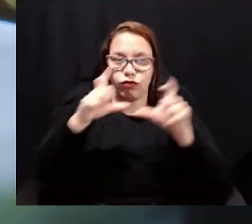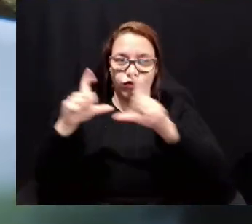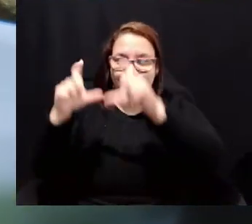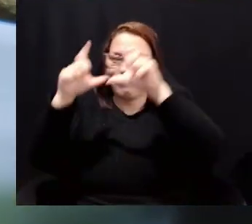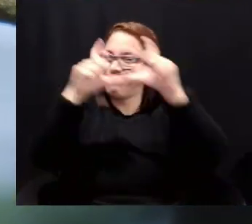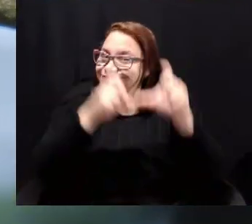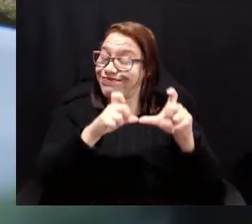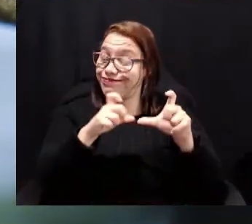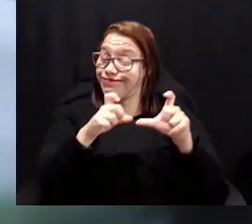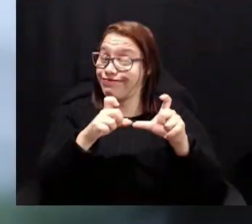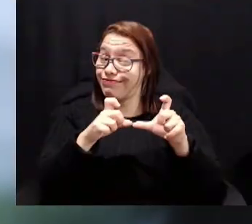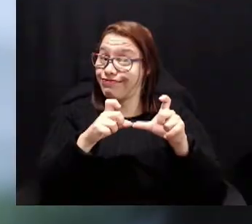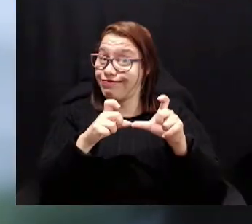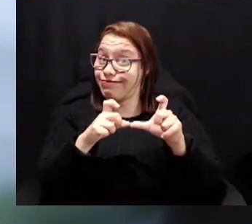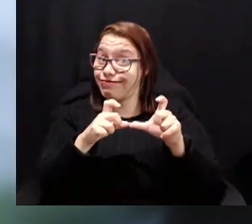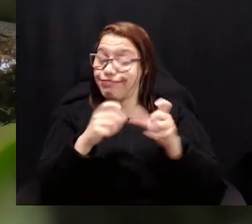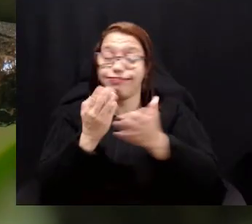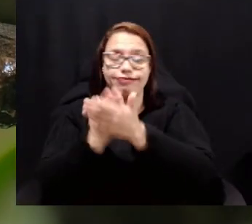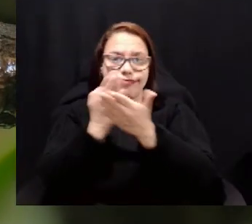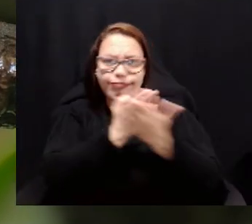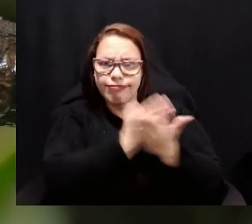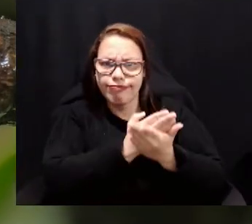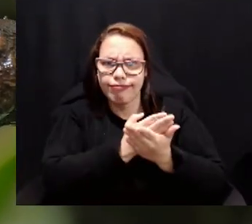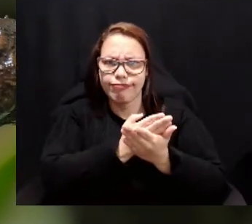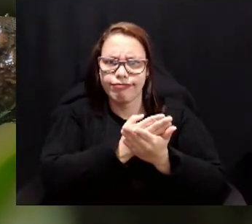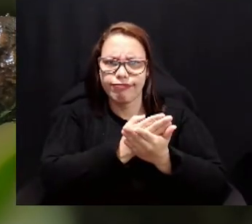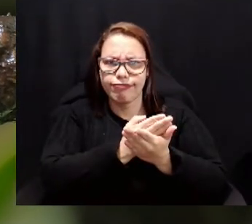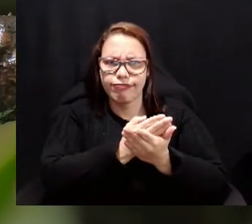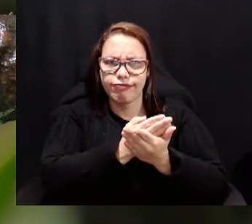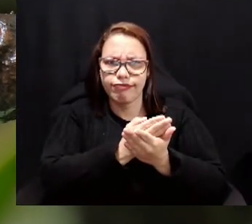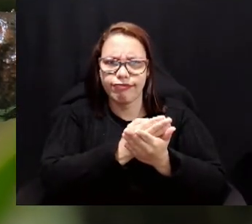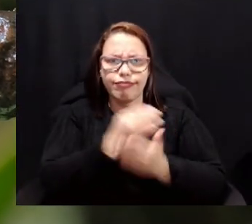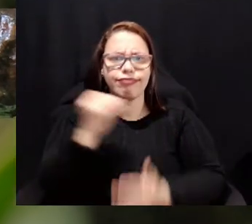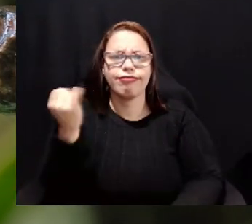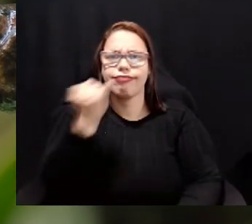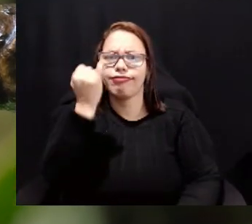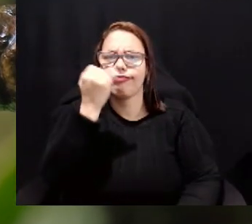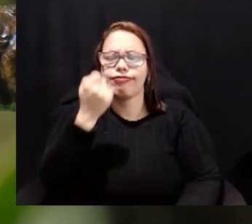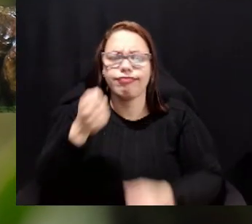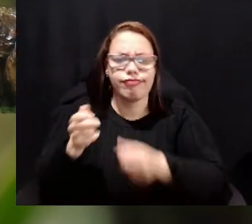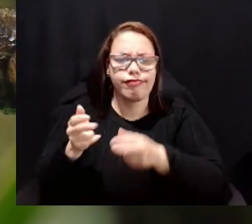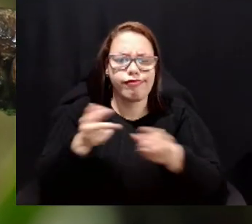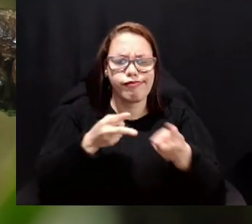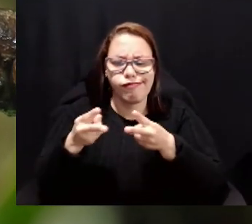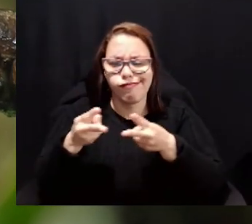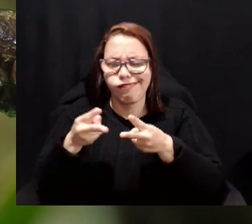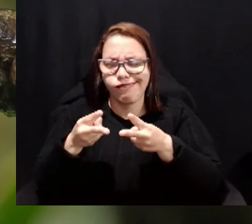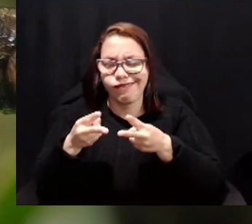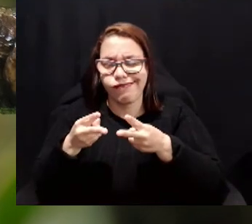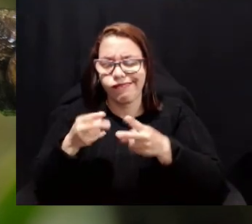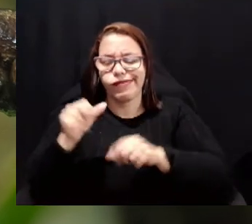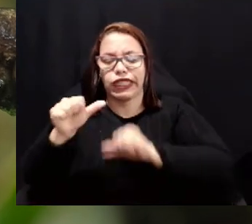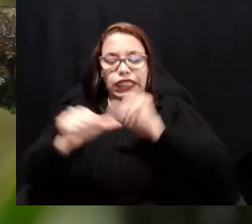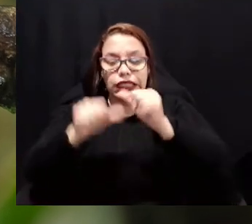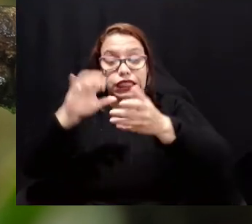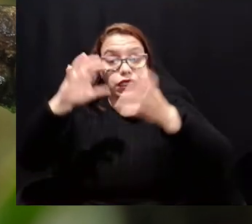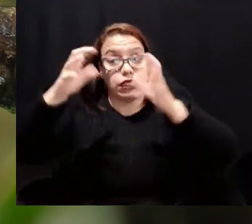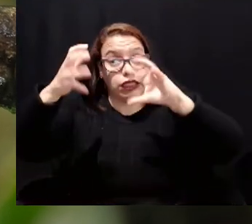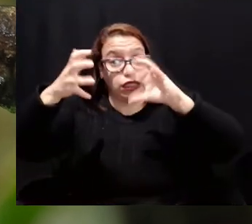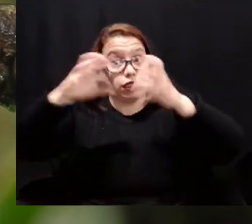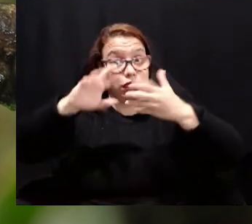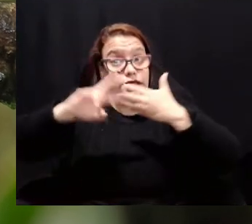dos flagrantes capturados. Em seus estudos, Kuhlmann enfatiza a necessidade de monitorar os impactos das